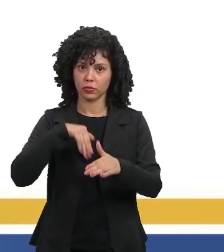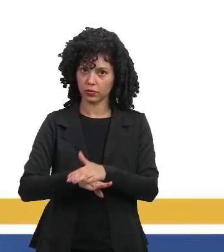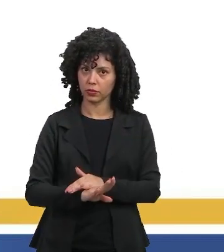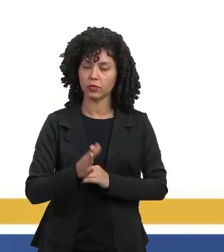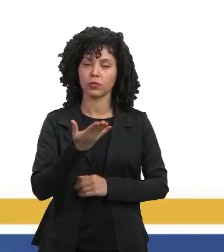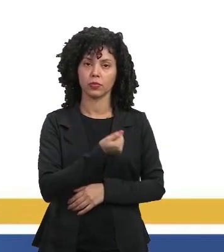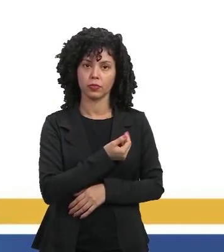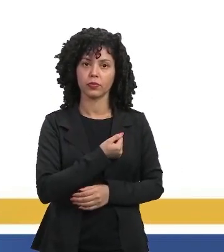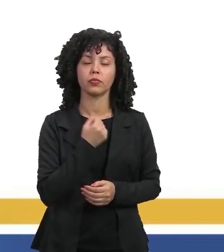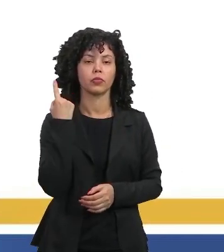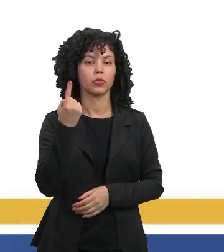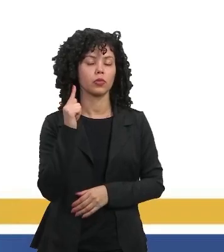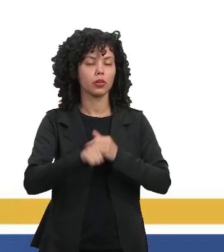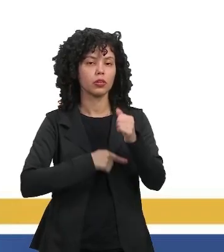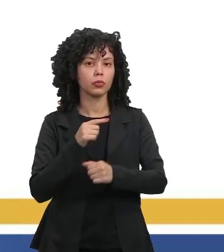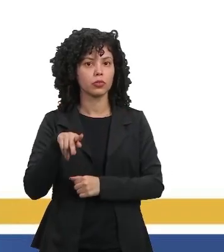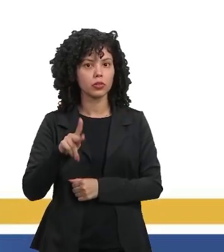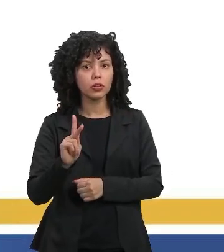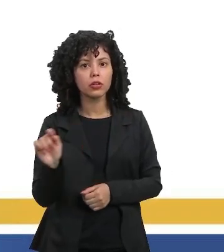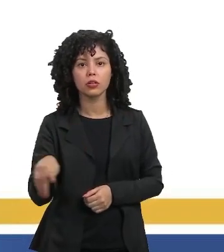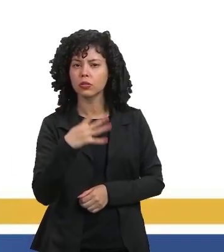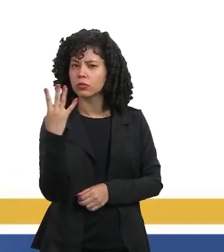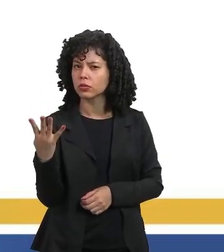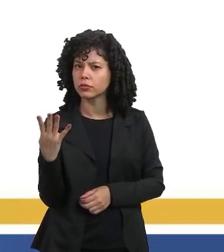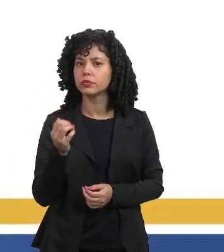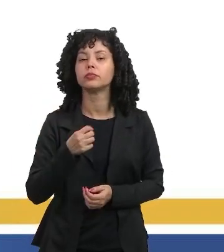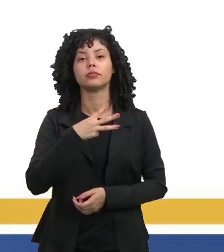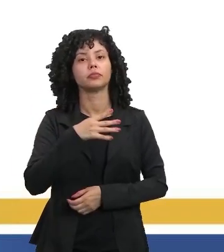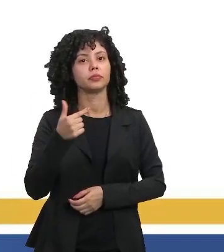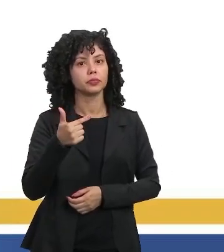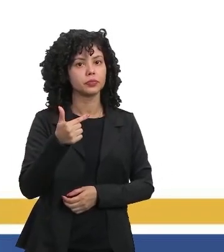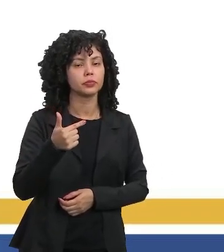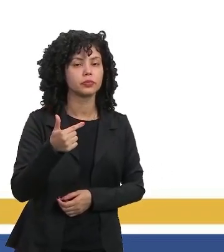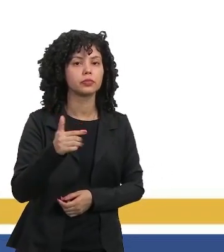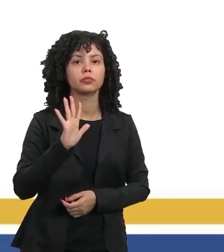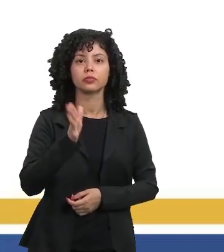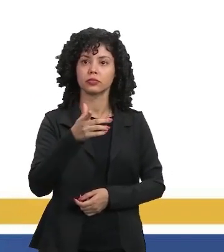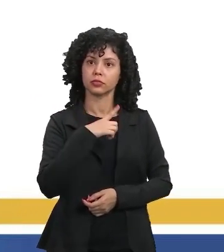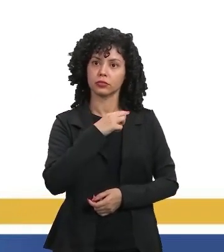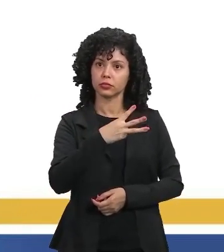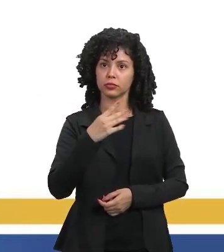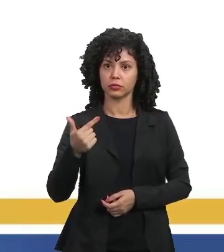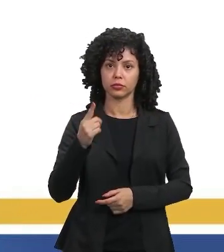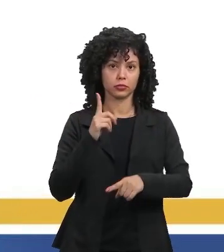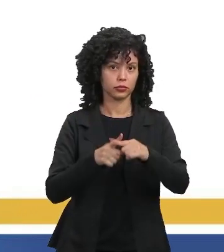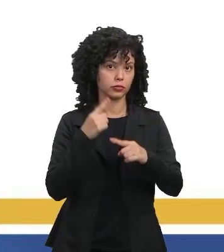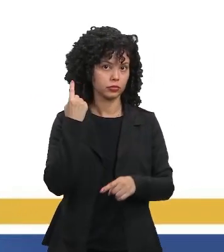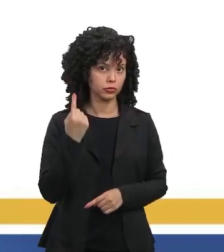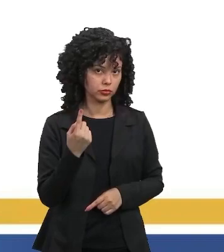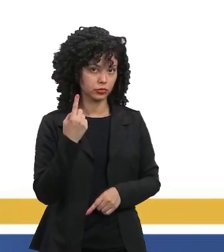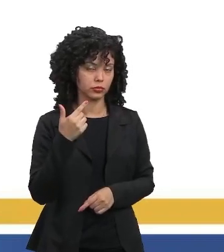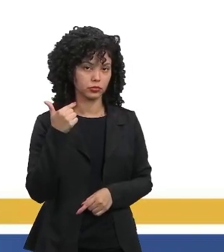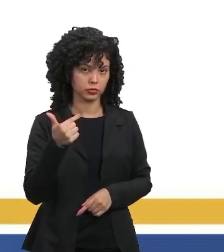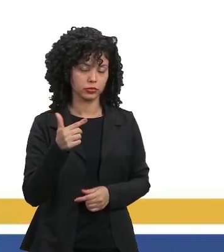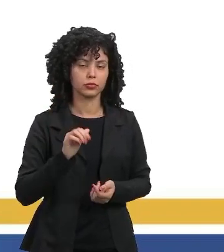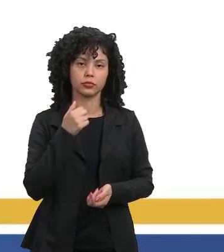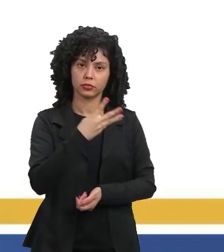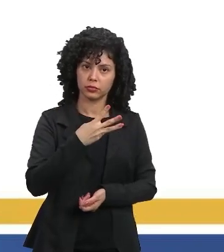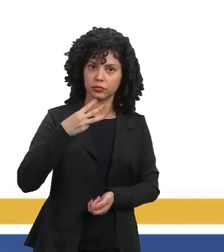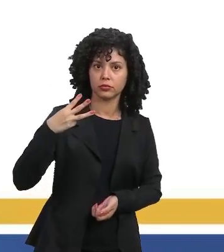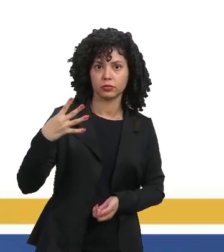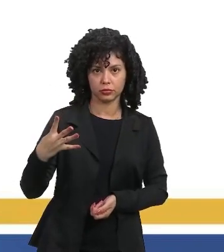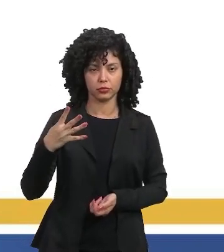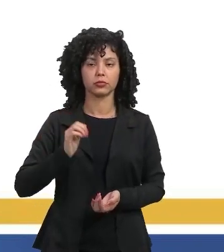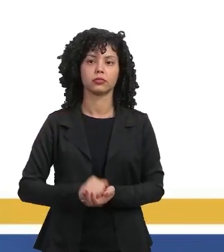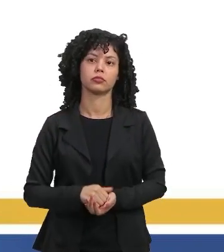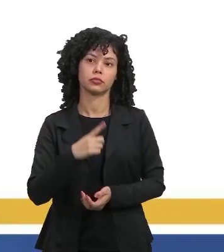número. Um átomo de K. Quanto é que o K vale? 32. Então, você já tem 32 mais 2, dá 34. E,